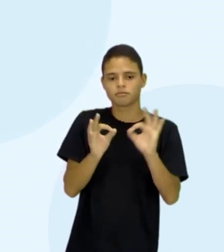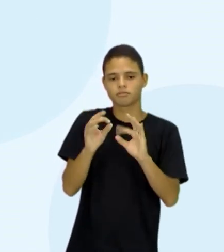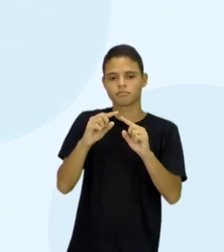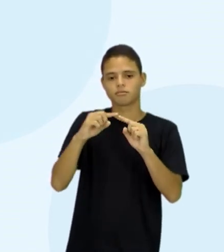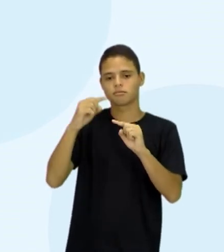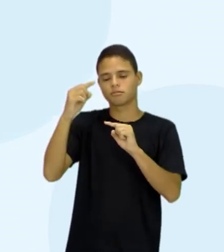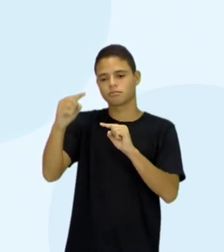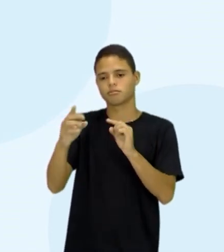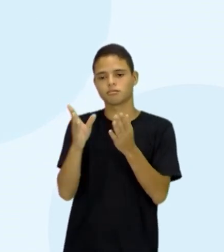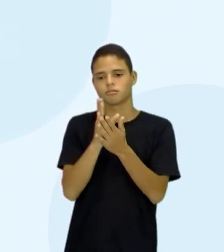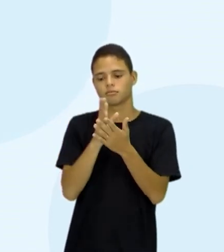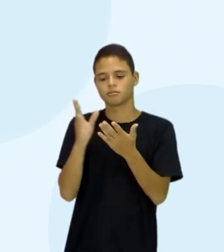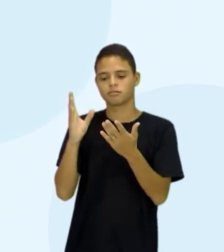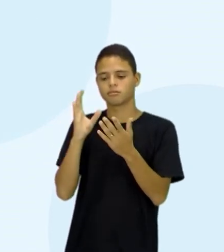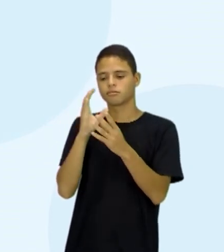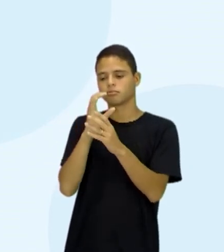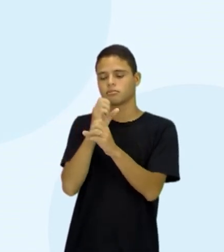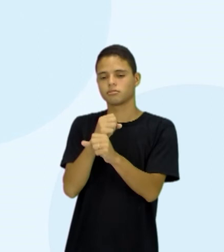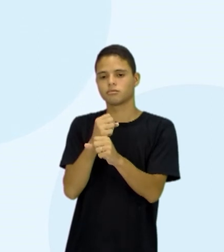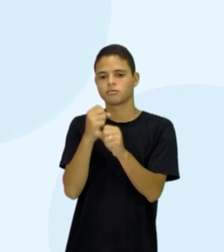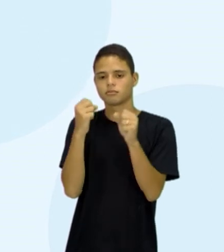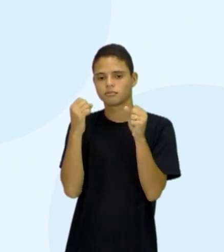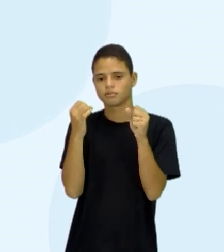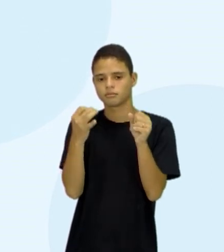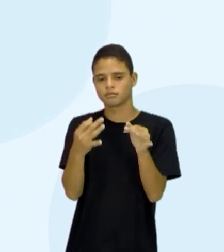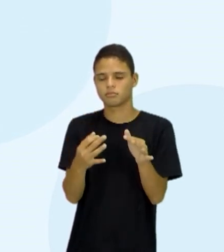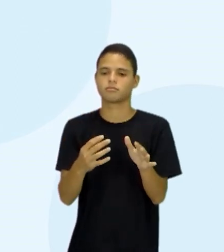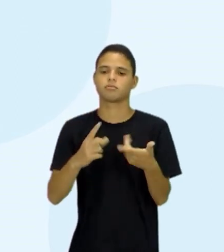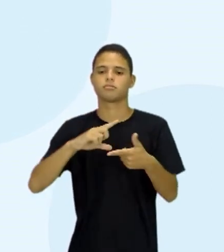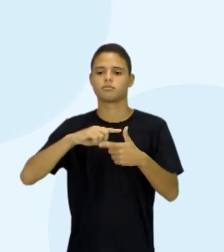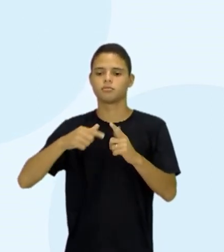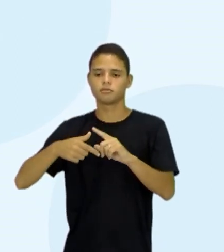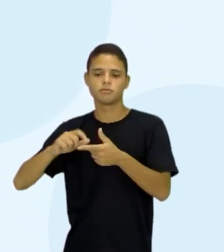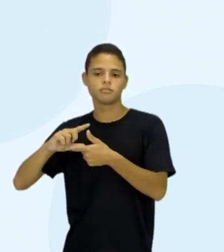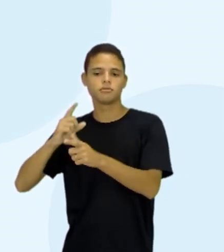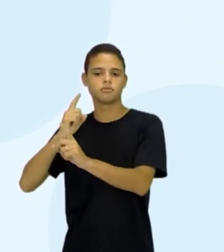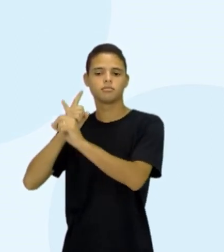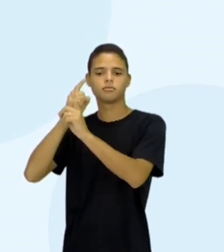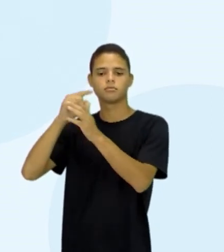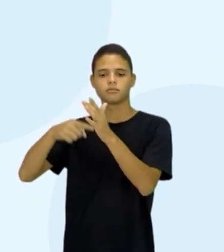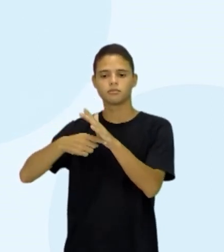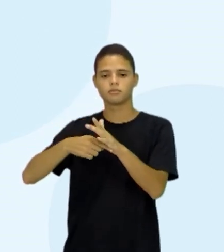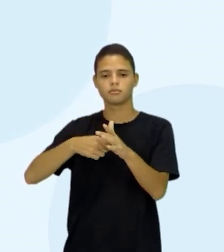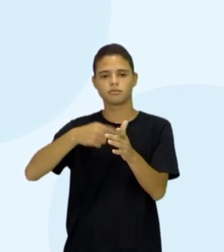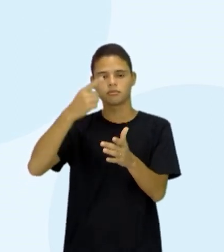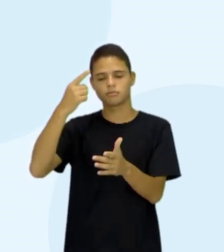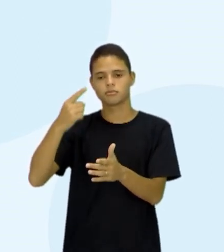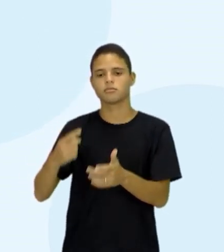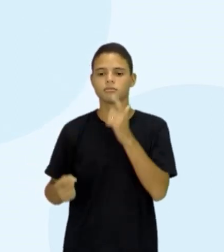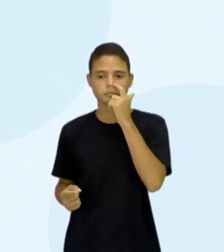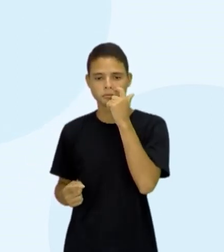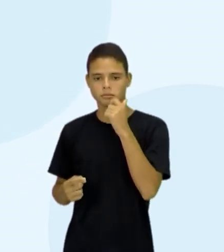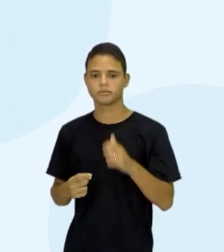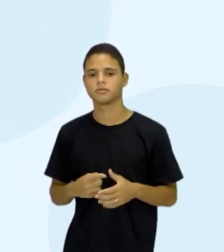com os cálculos e argumentos geométricos, ele chegou a uma das primeiras